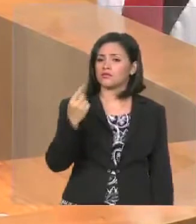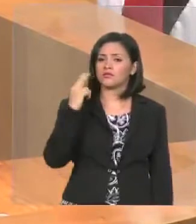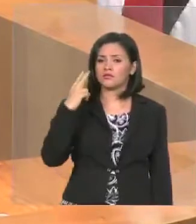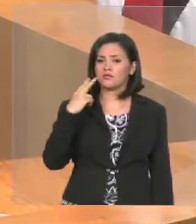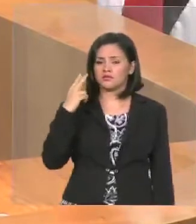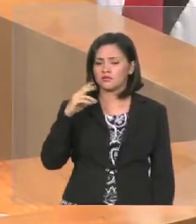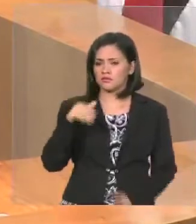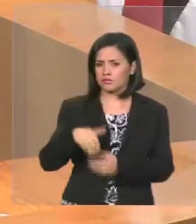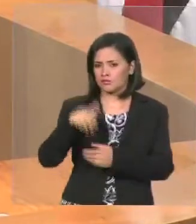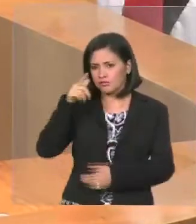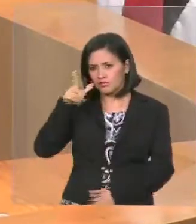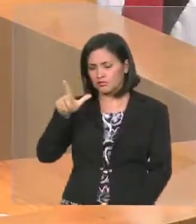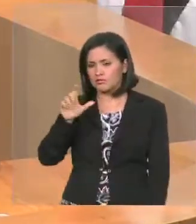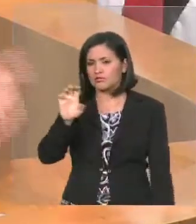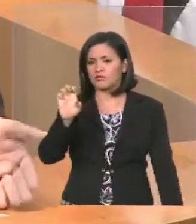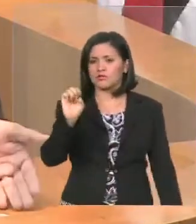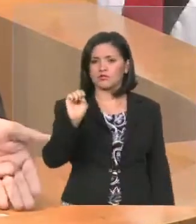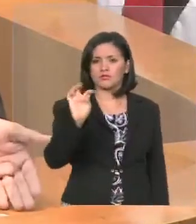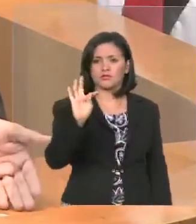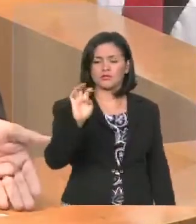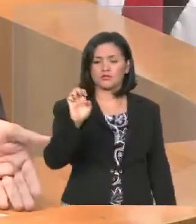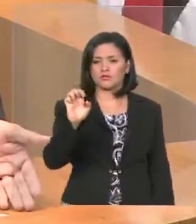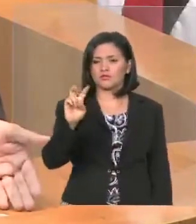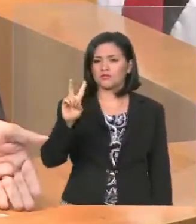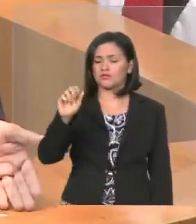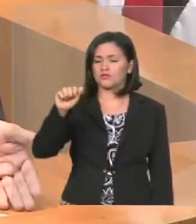vereador Estevão Aragão. E o